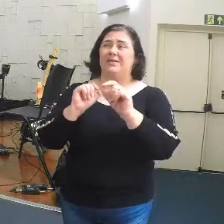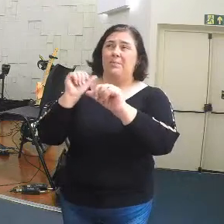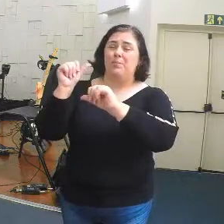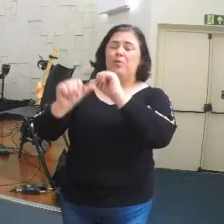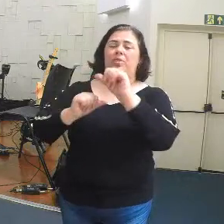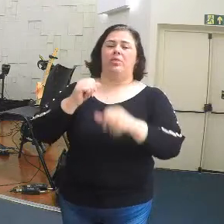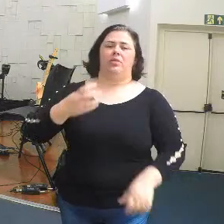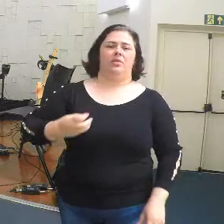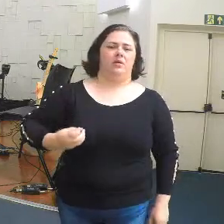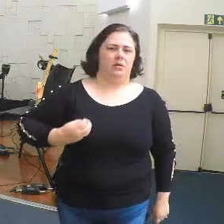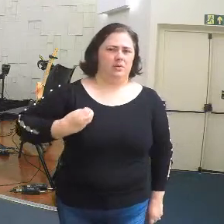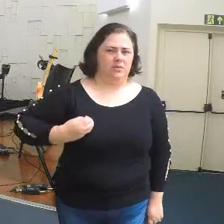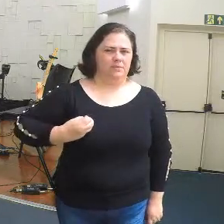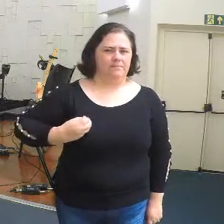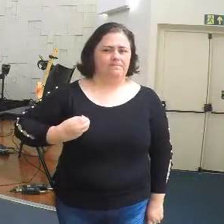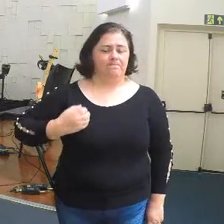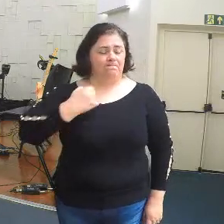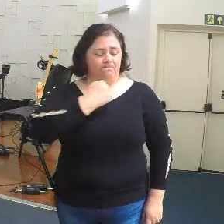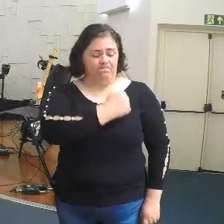está aqui